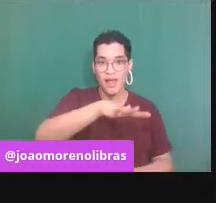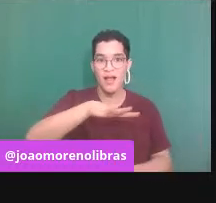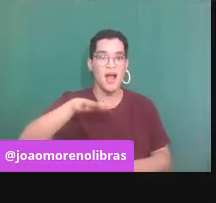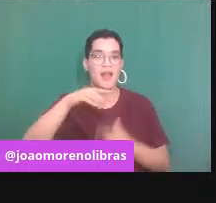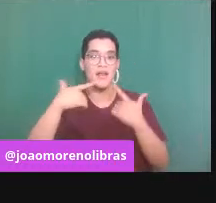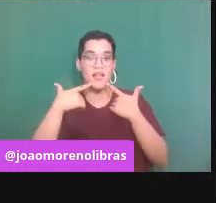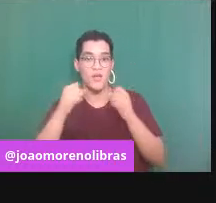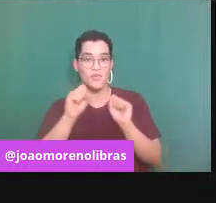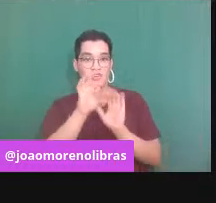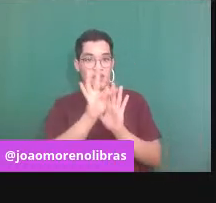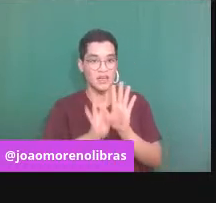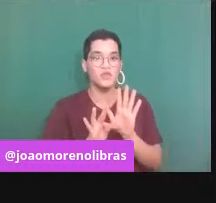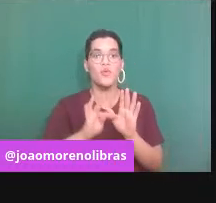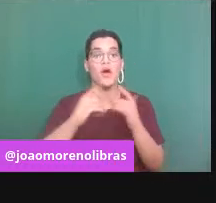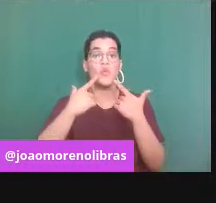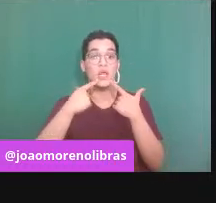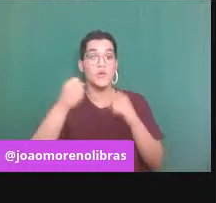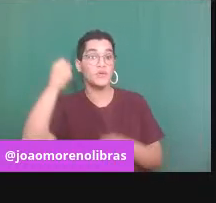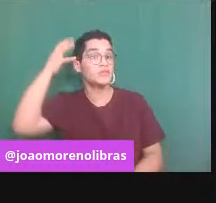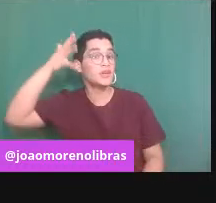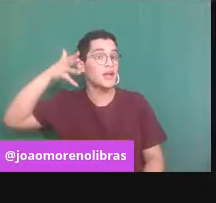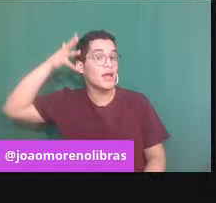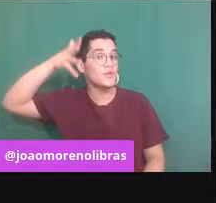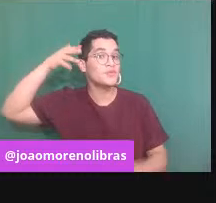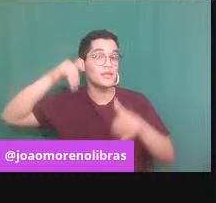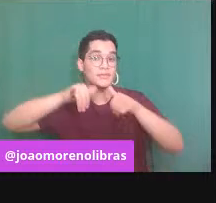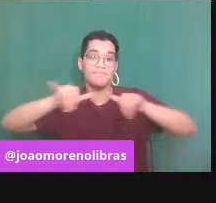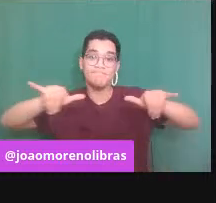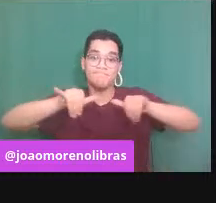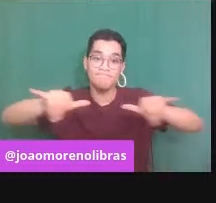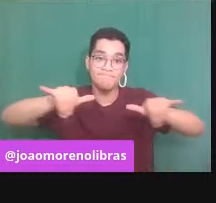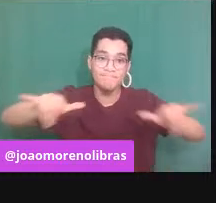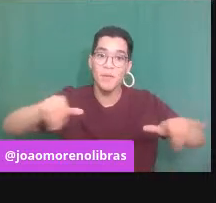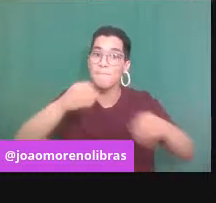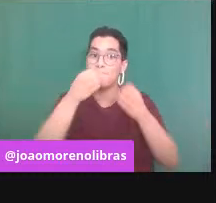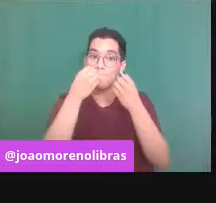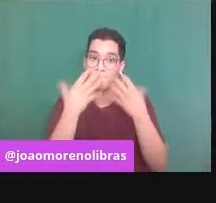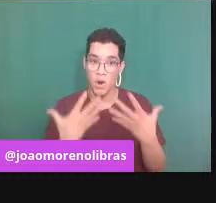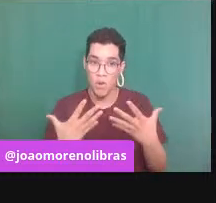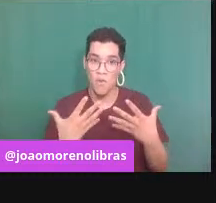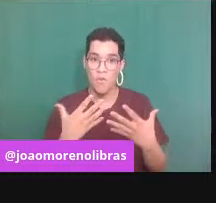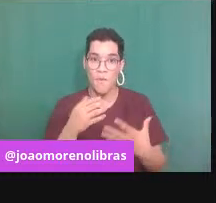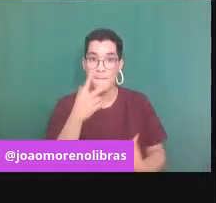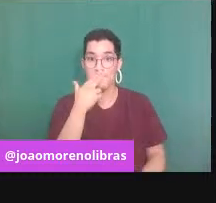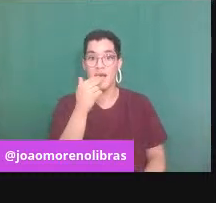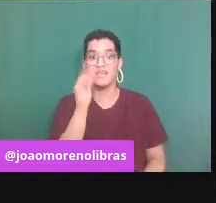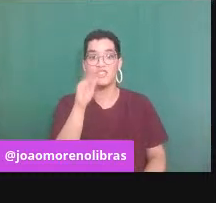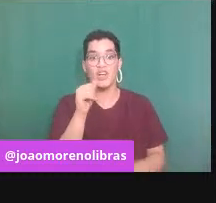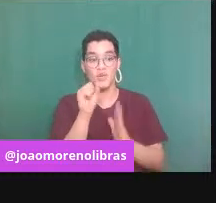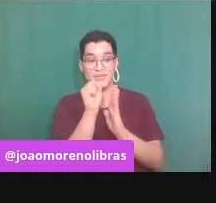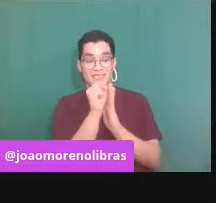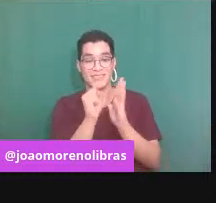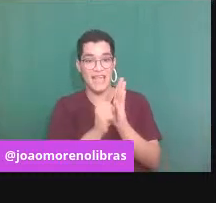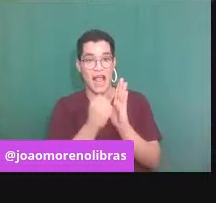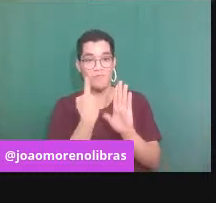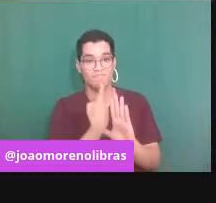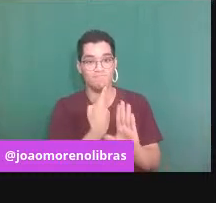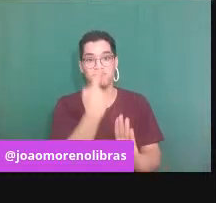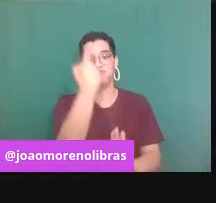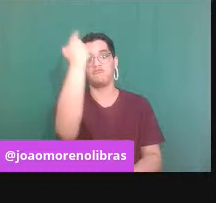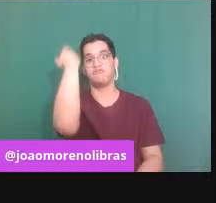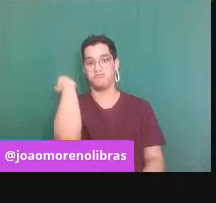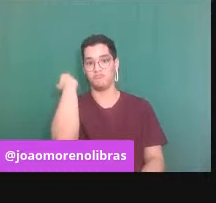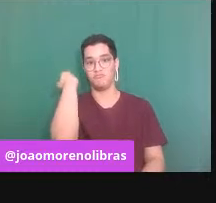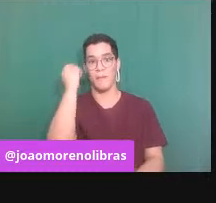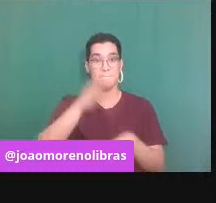enunciação, permitindo-nos constatar que o pensamento lá de Bandeirantes, mais de meio século, né, continua presente nessa nossa